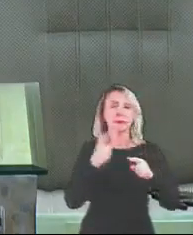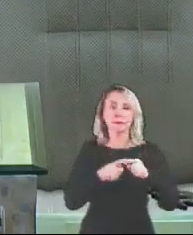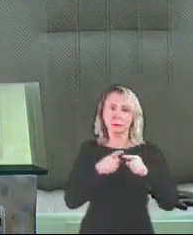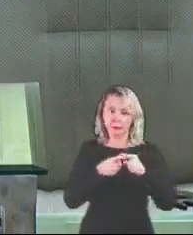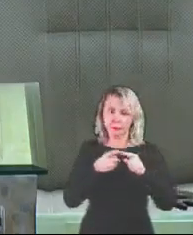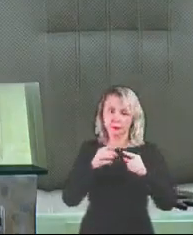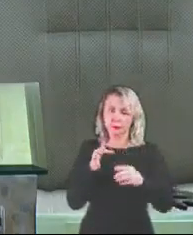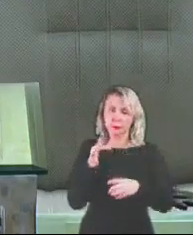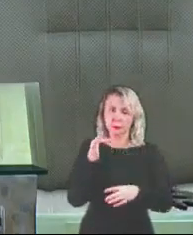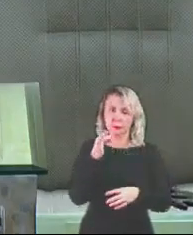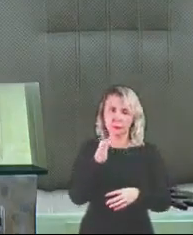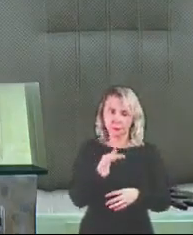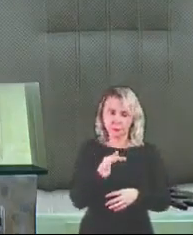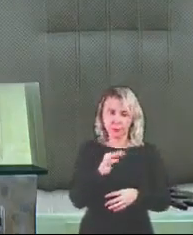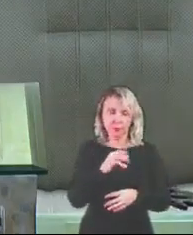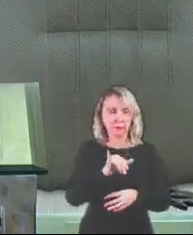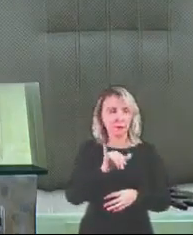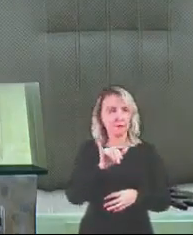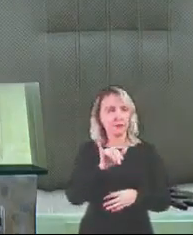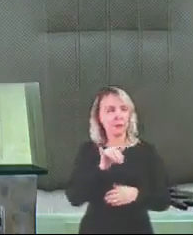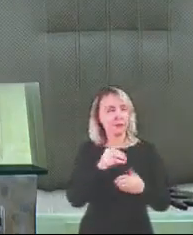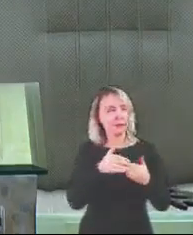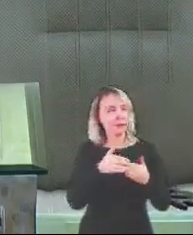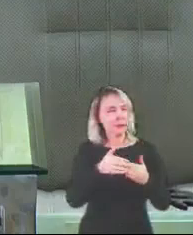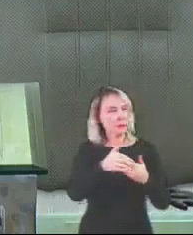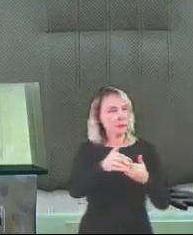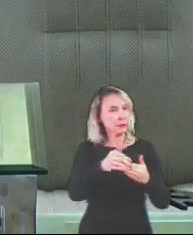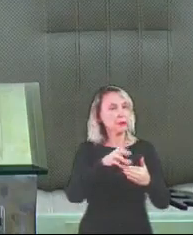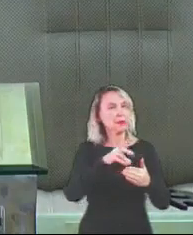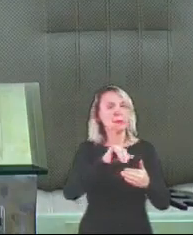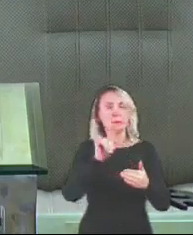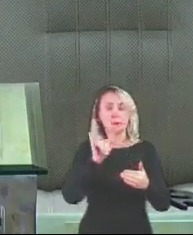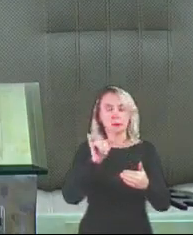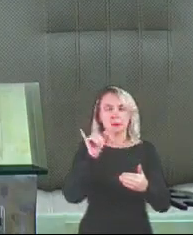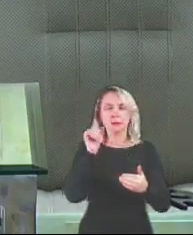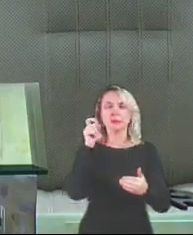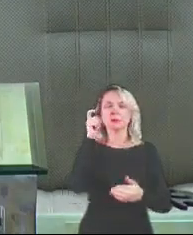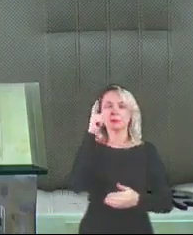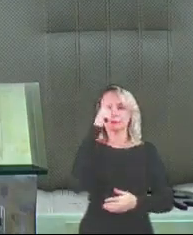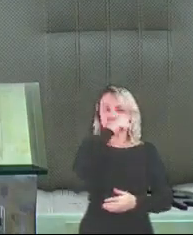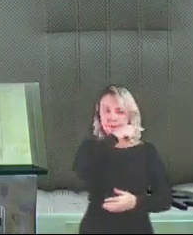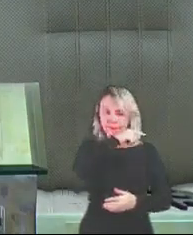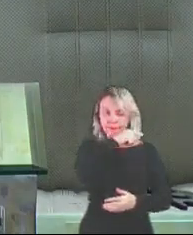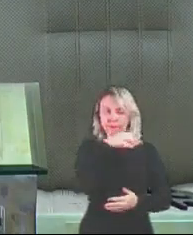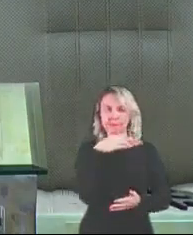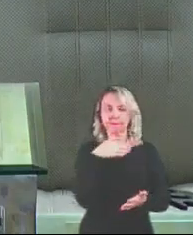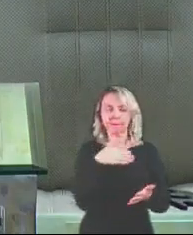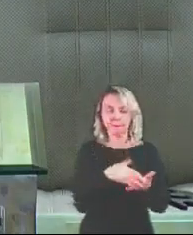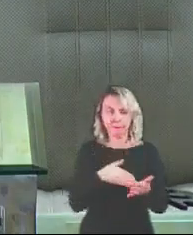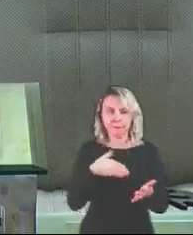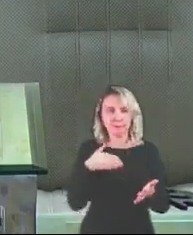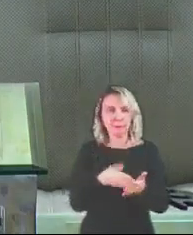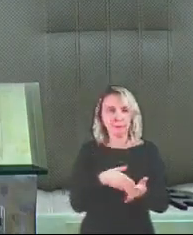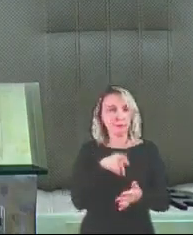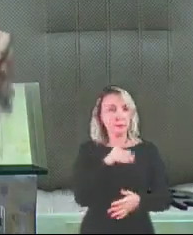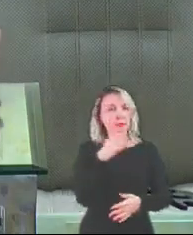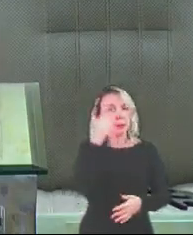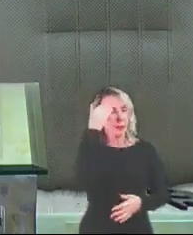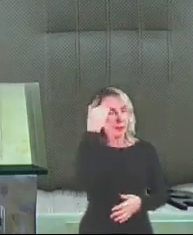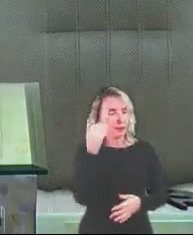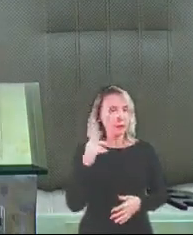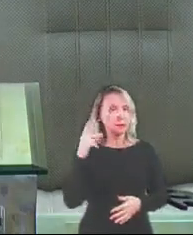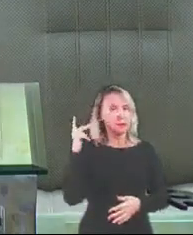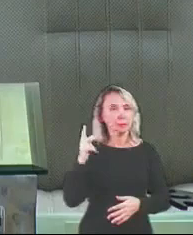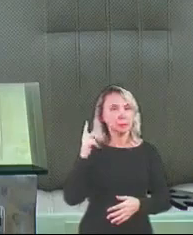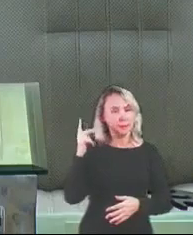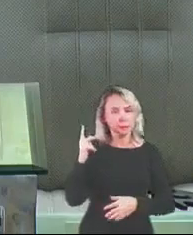difíceis e muito dificultosos. Glórias a Jesus. Os irmãos sabem que a história, irmãos,